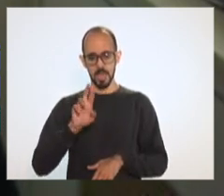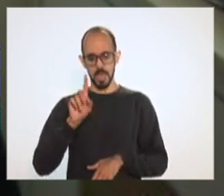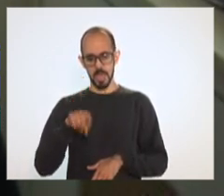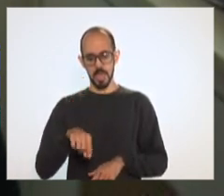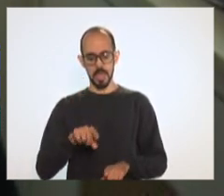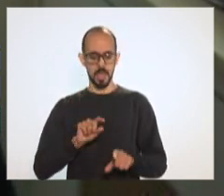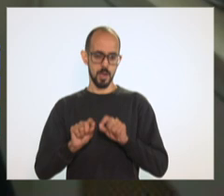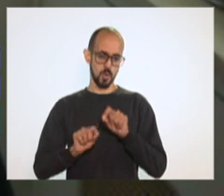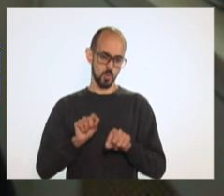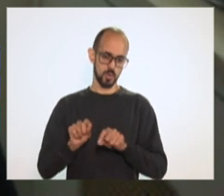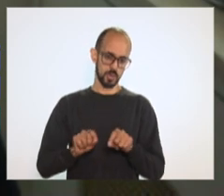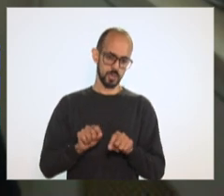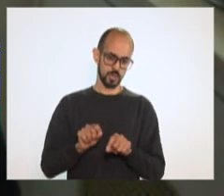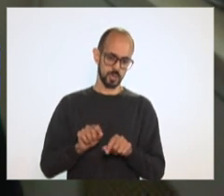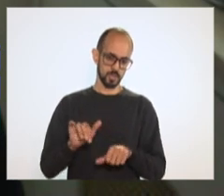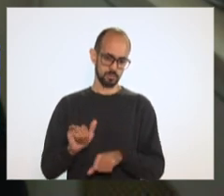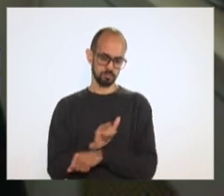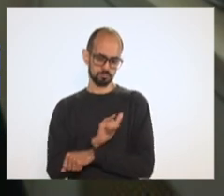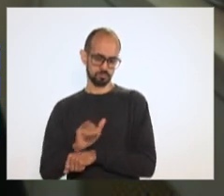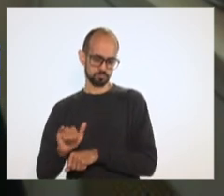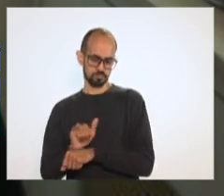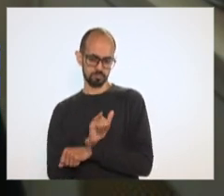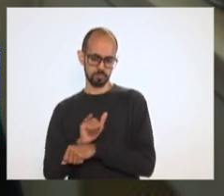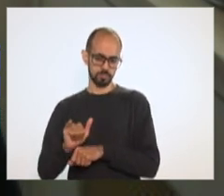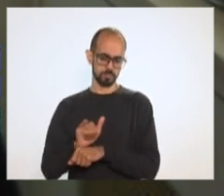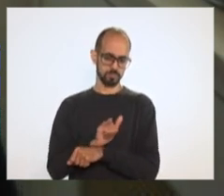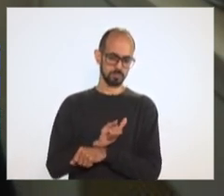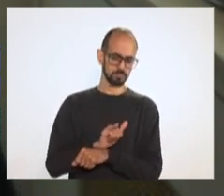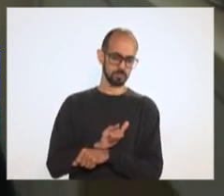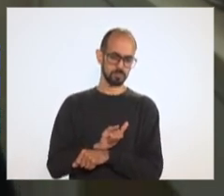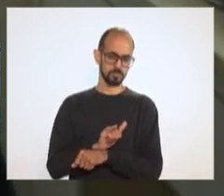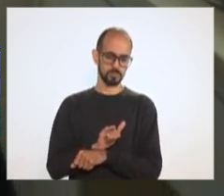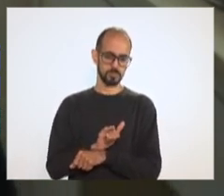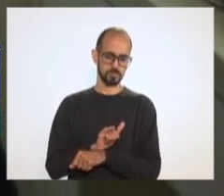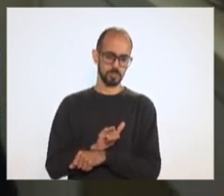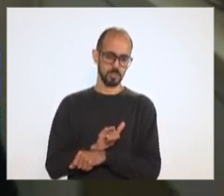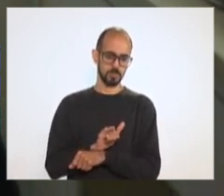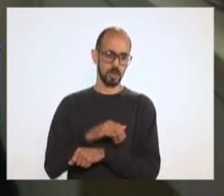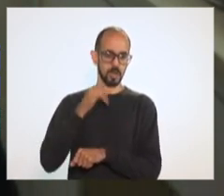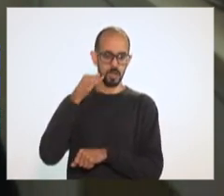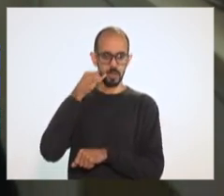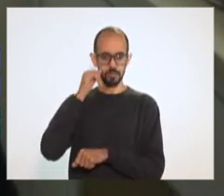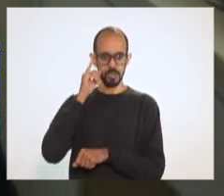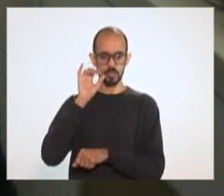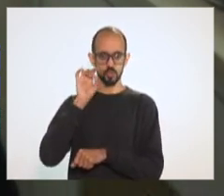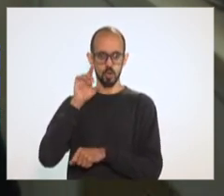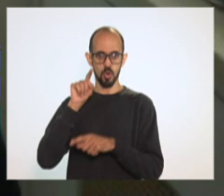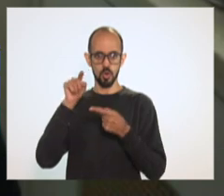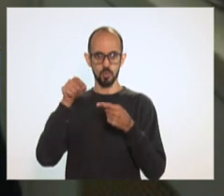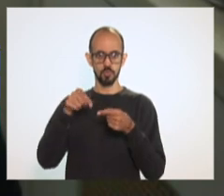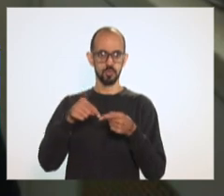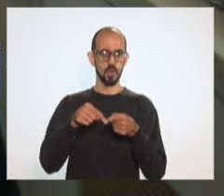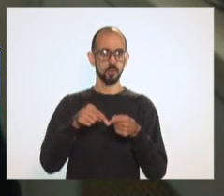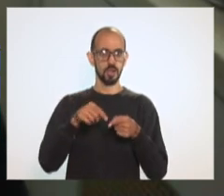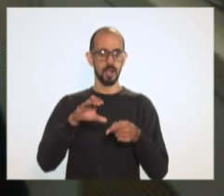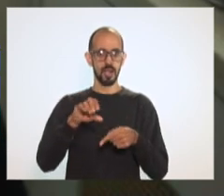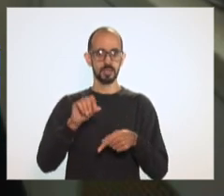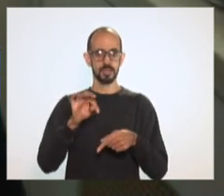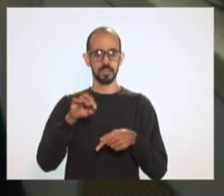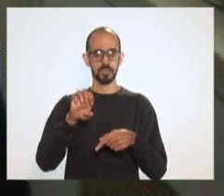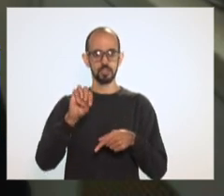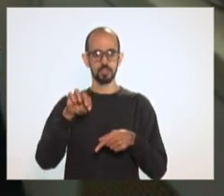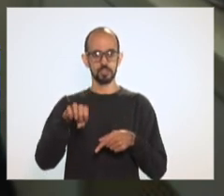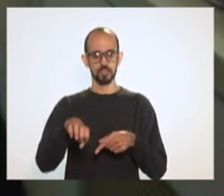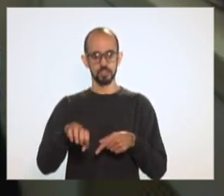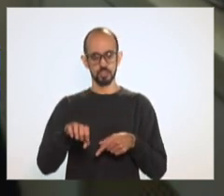exclusivamente restrito ao catete flamengo e glória que